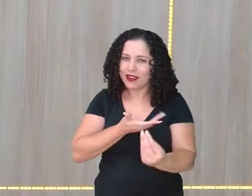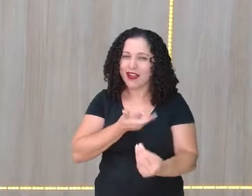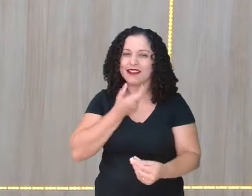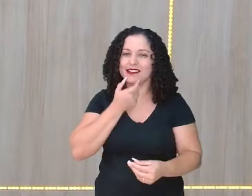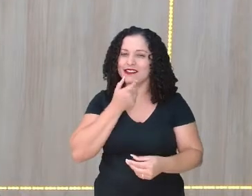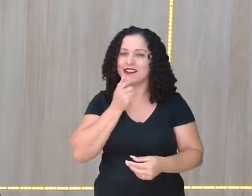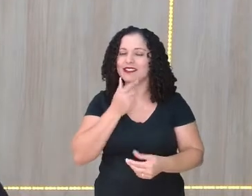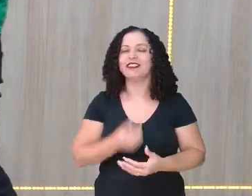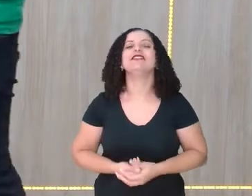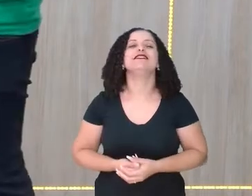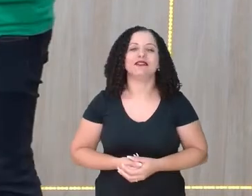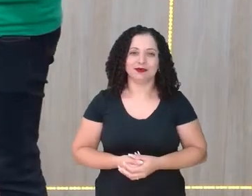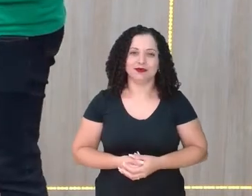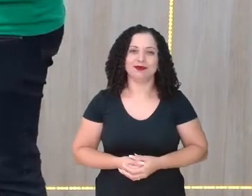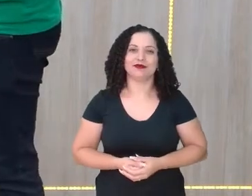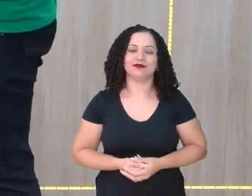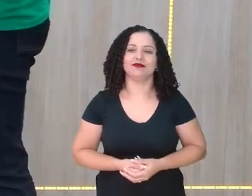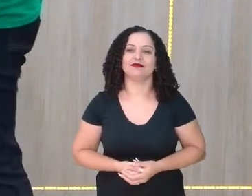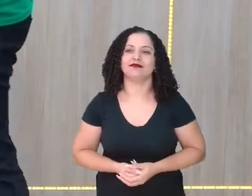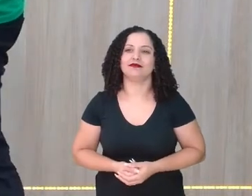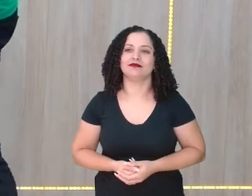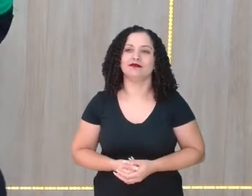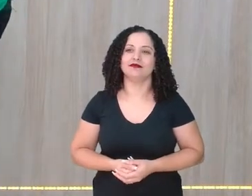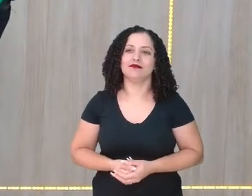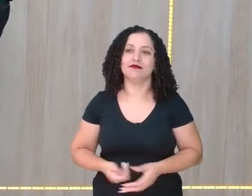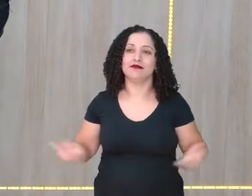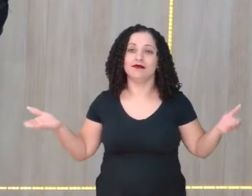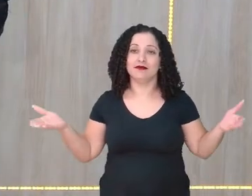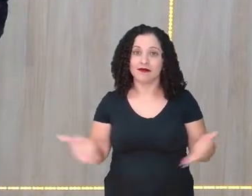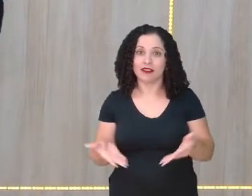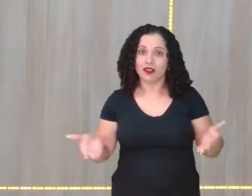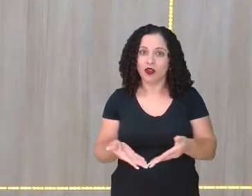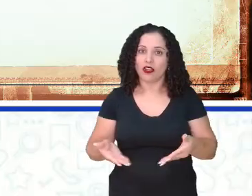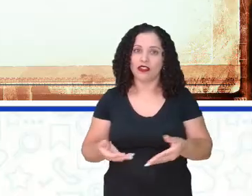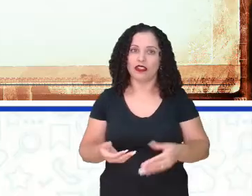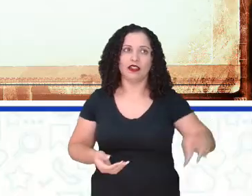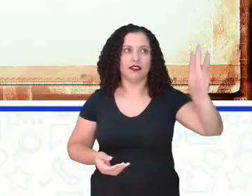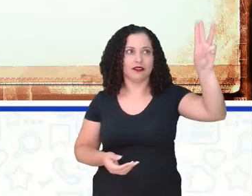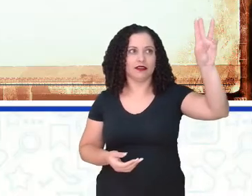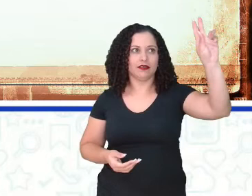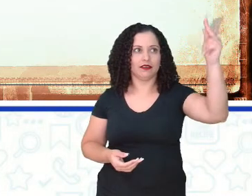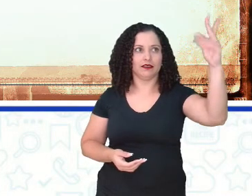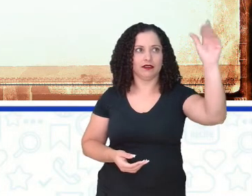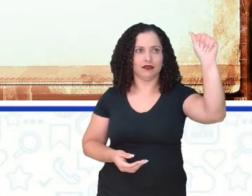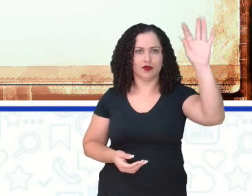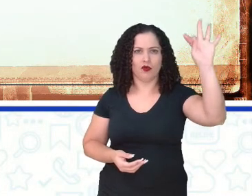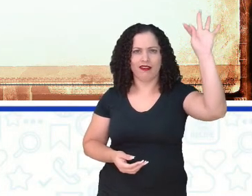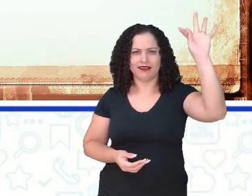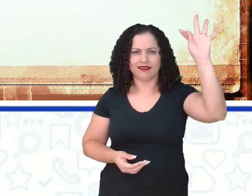é o seu nome? Então aqui eu trago para você What is your address?